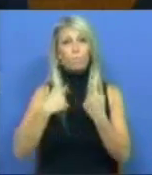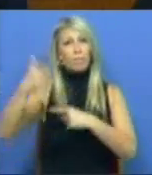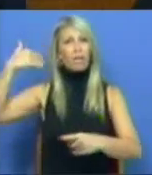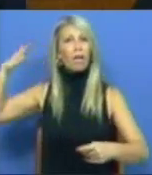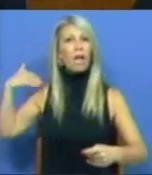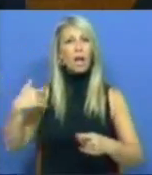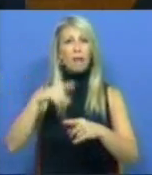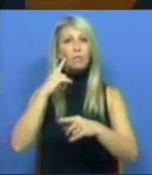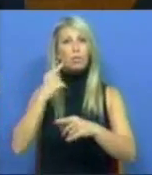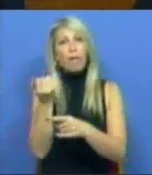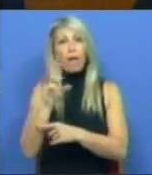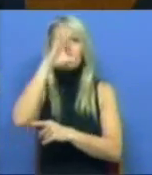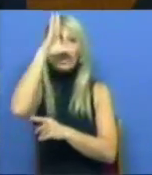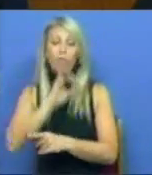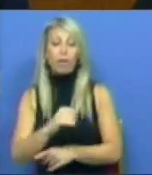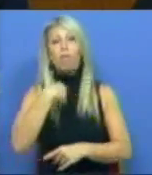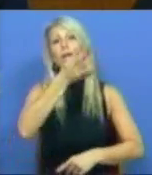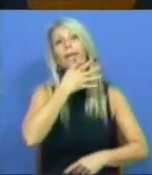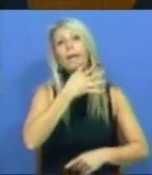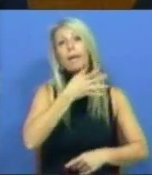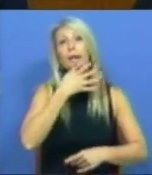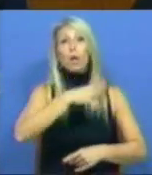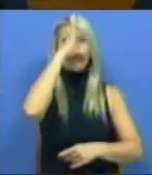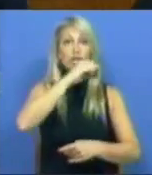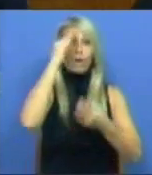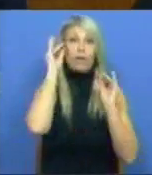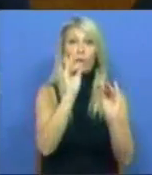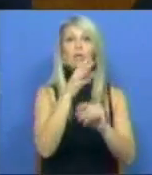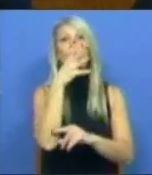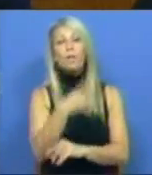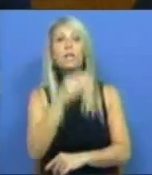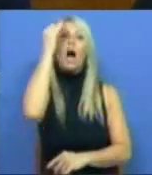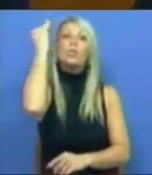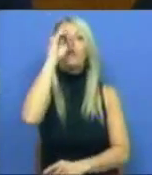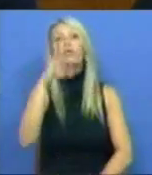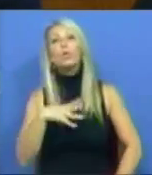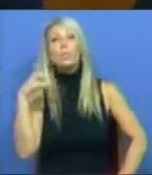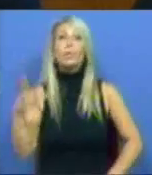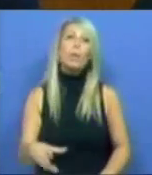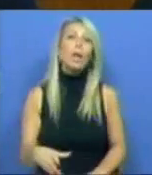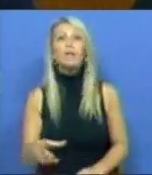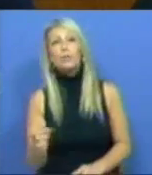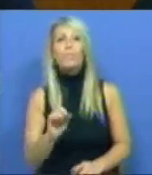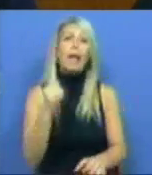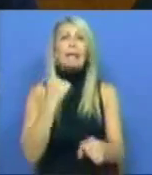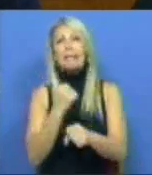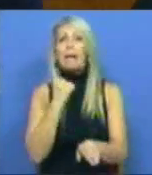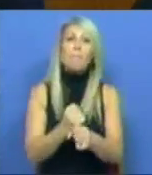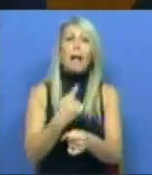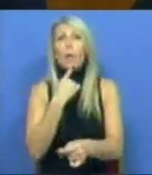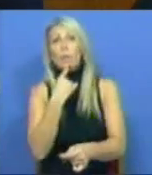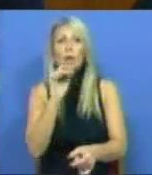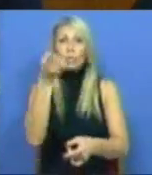uma retórica por parte do Ministério da Educação que, de alguma forma, veio dizer que os professores portugueses não trabalhavam muito e